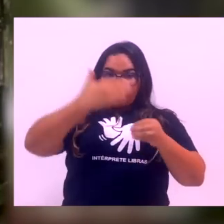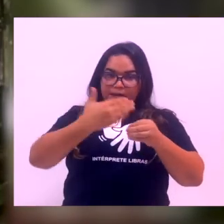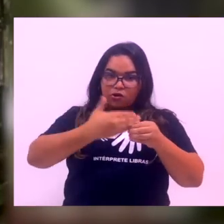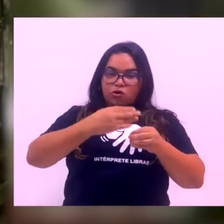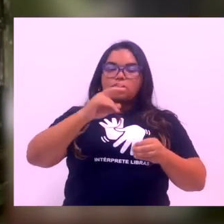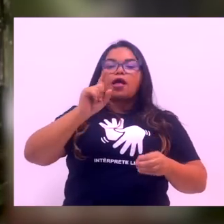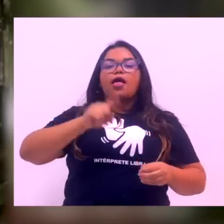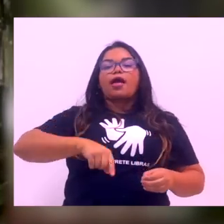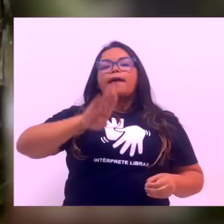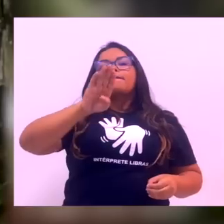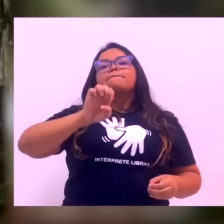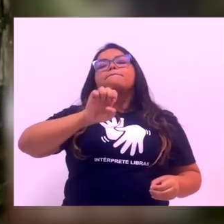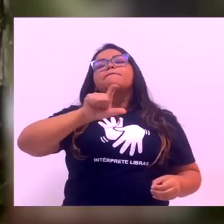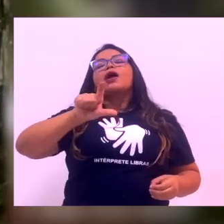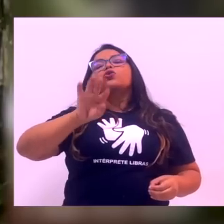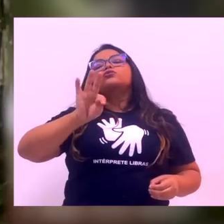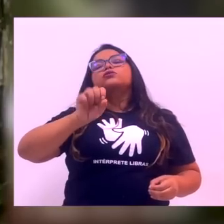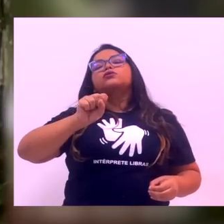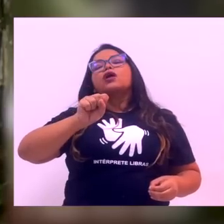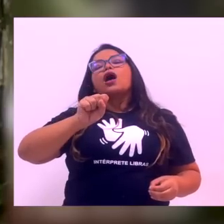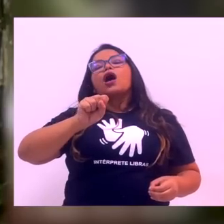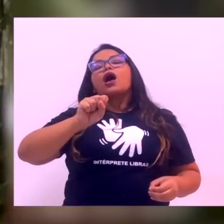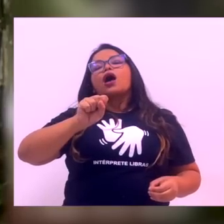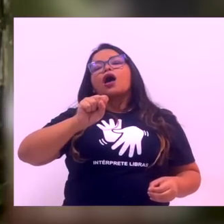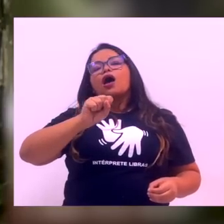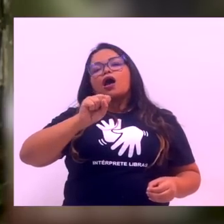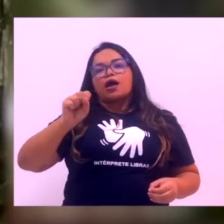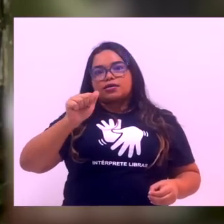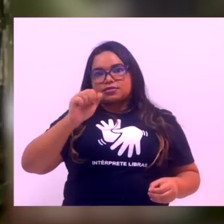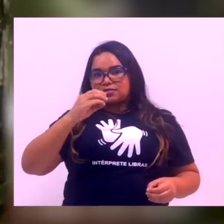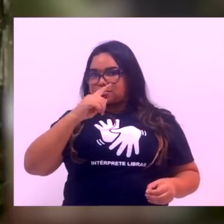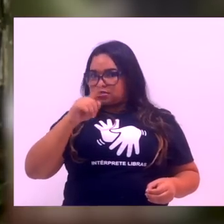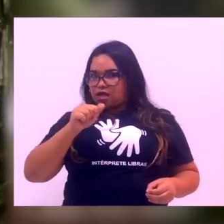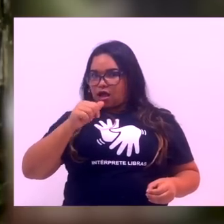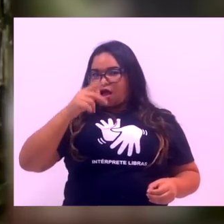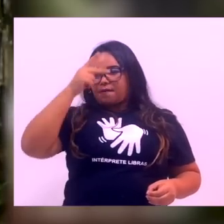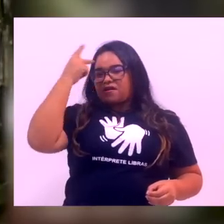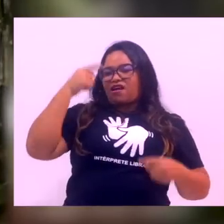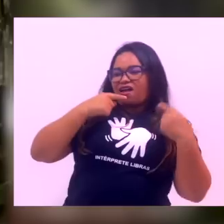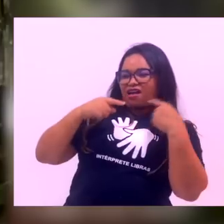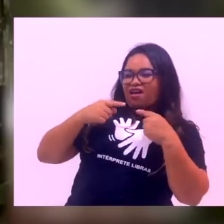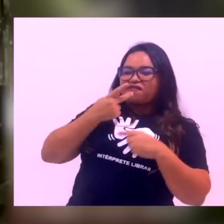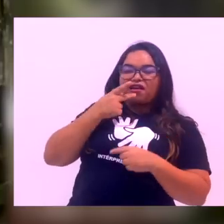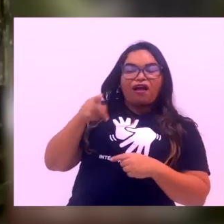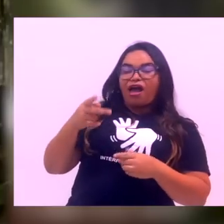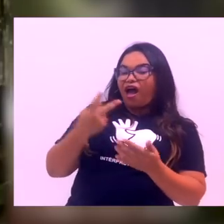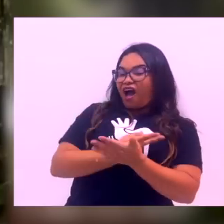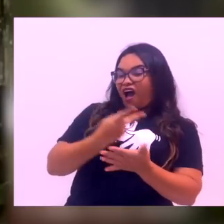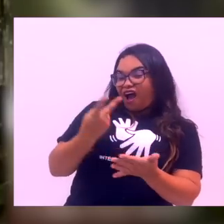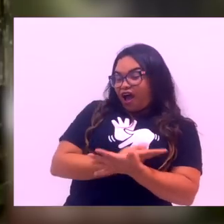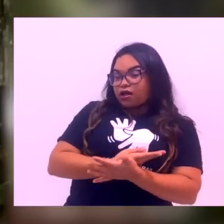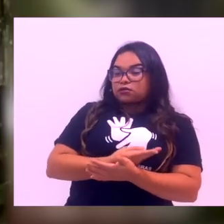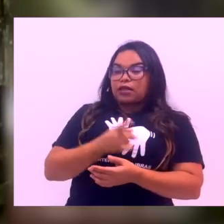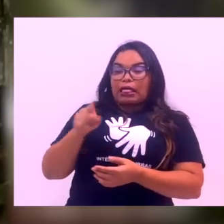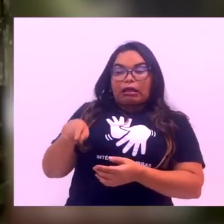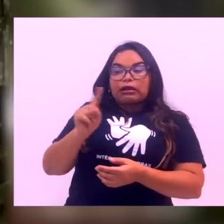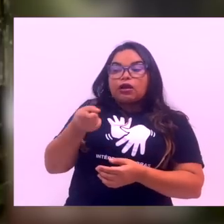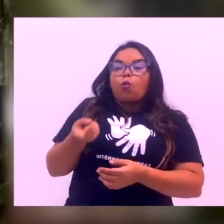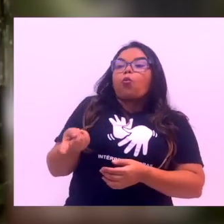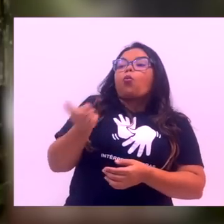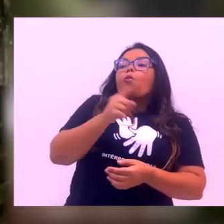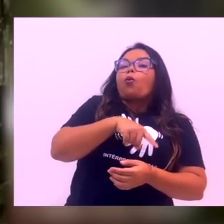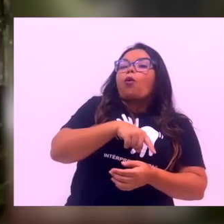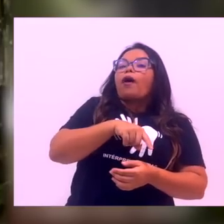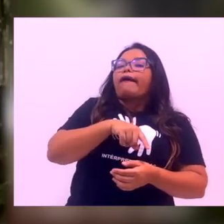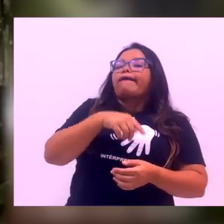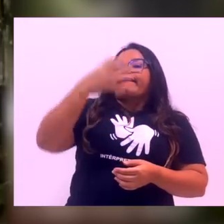rei final de Babilônia como sendo Belsazar. E os críticos disseram: Ele não foi rei, Nabonido era o rei. Mas o